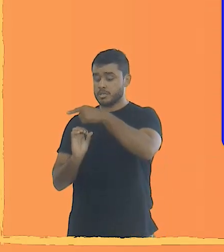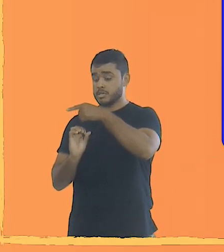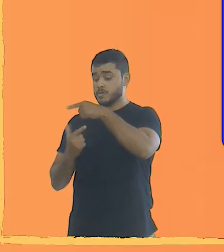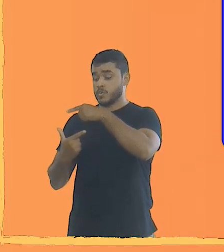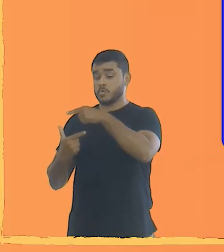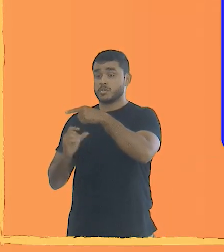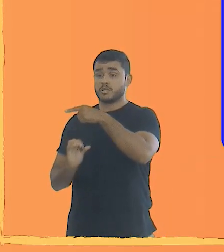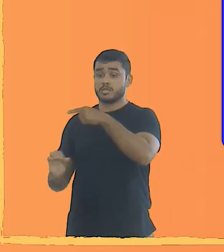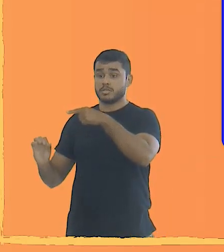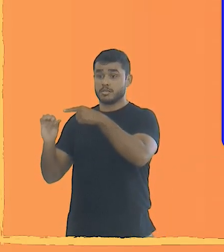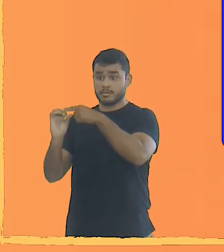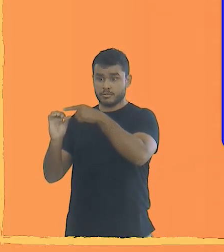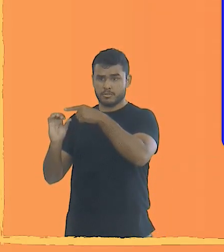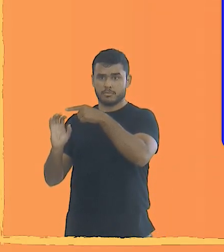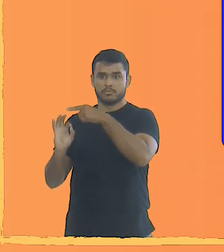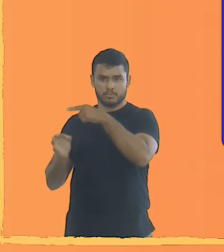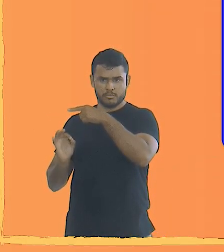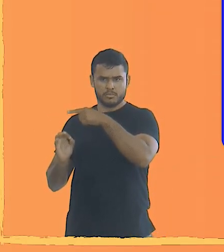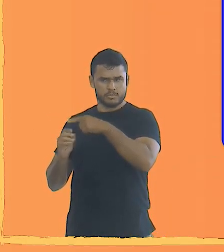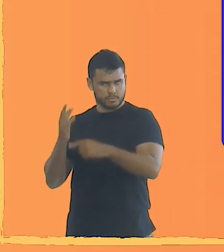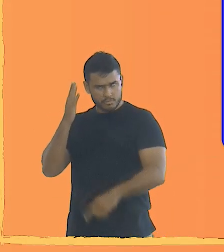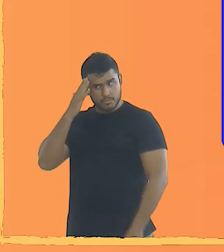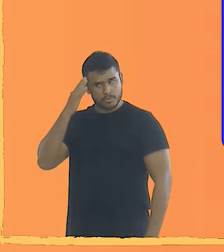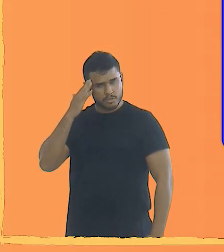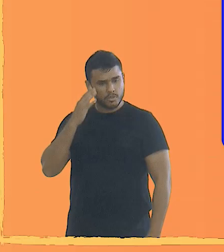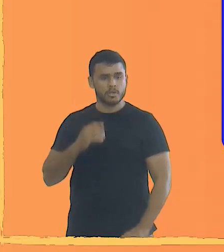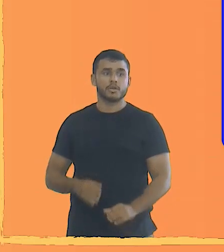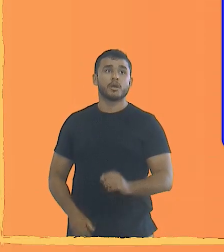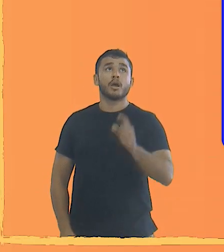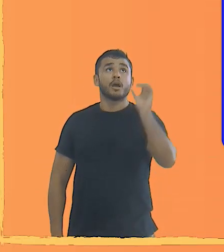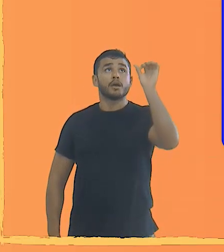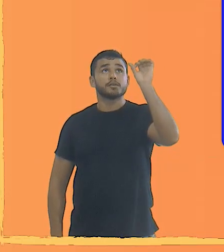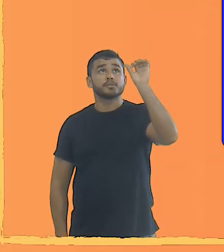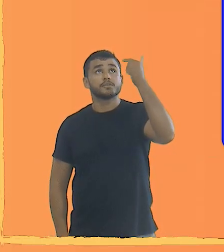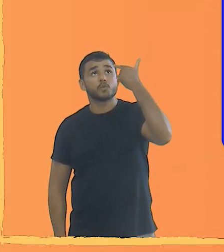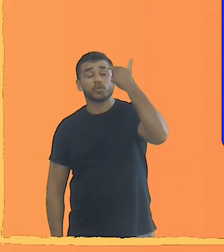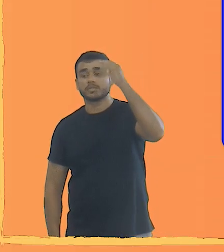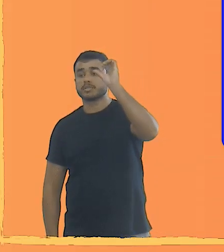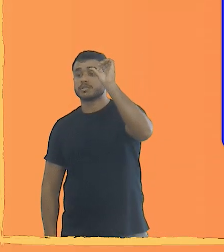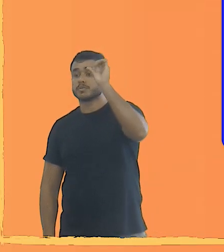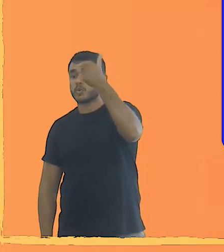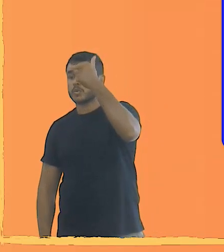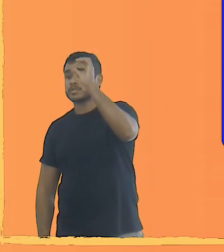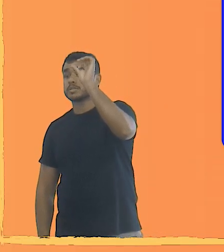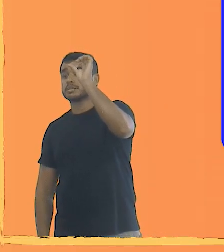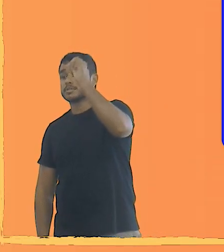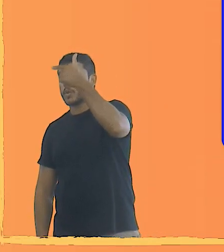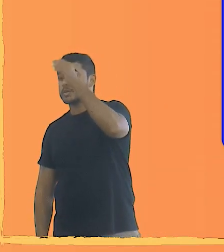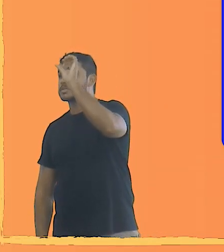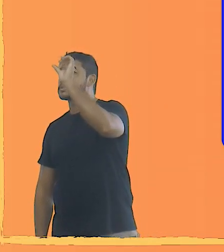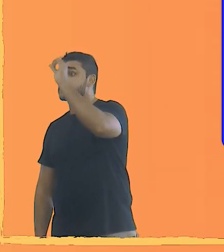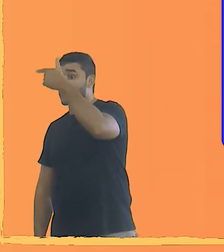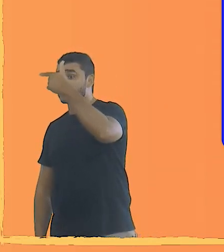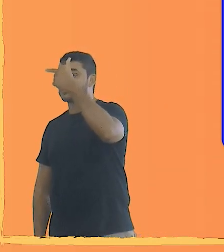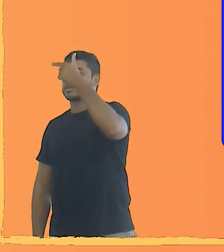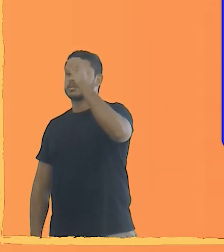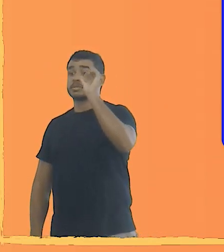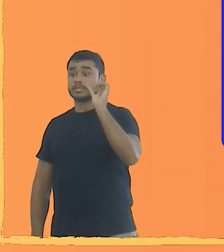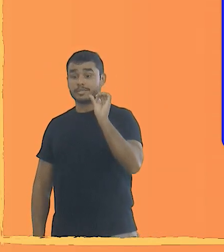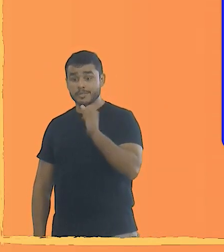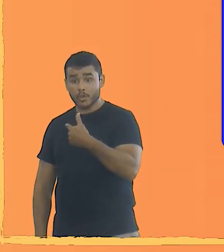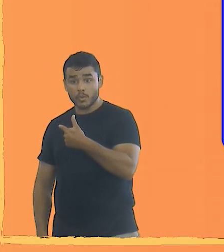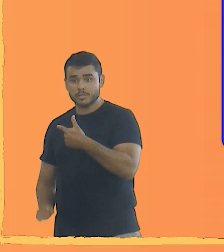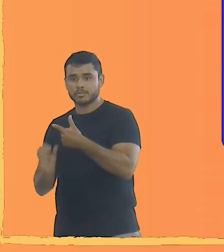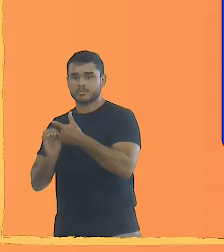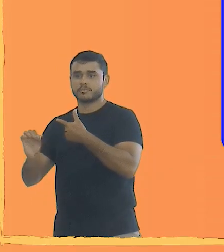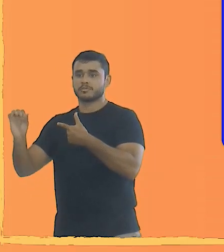apareceu 6 vezes. 62 vezes 62 vezes 62, beleza? Outra coisa, só relembrar aqui, de onde é